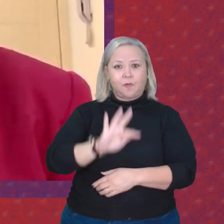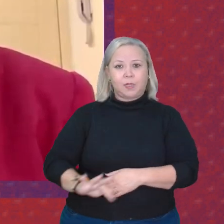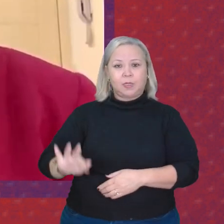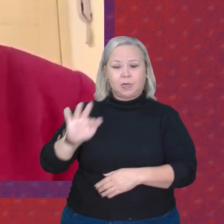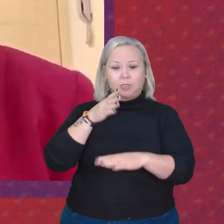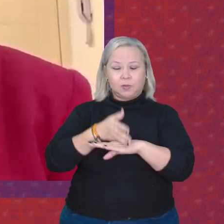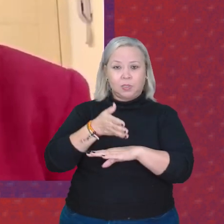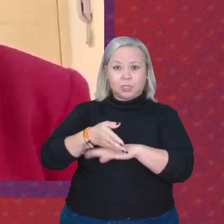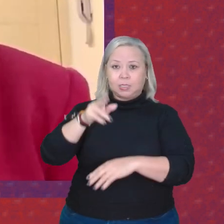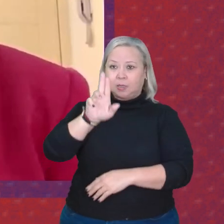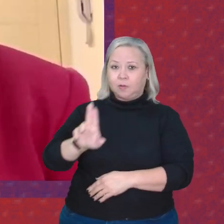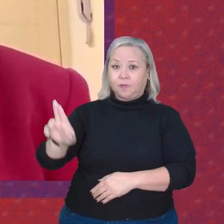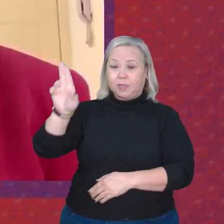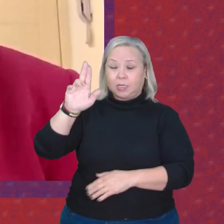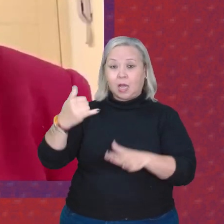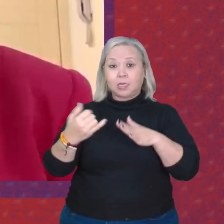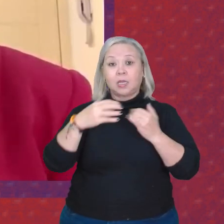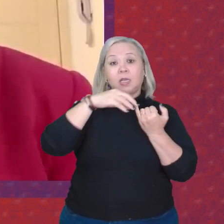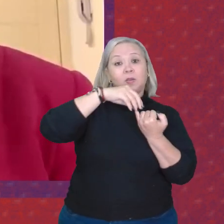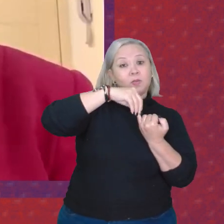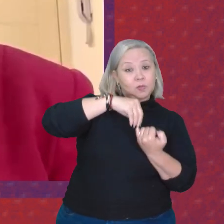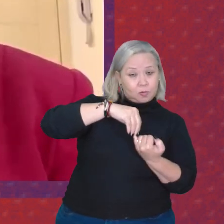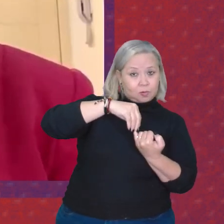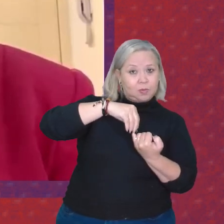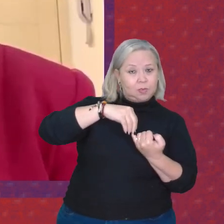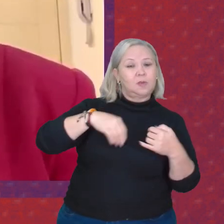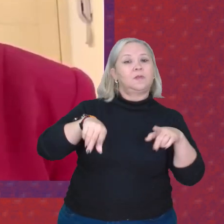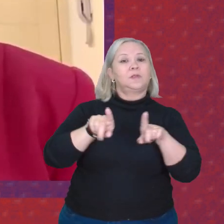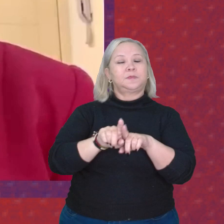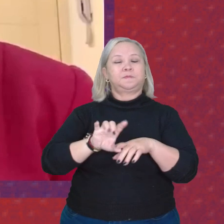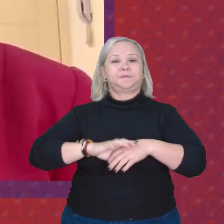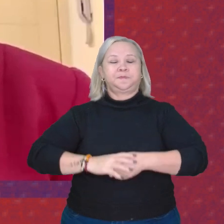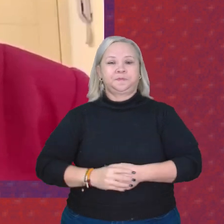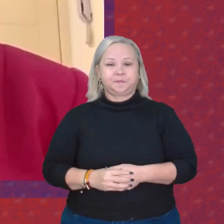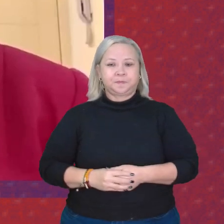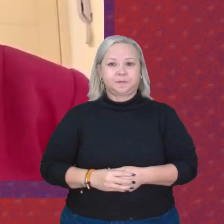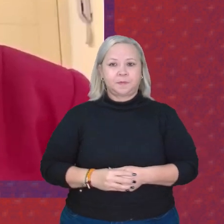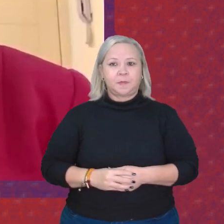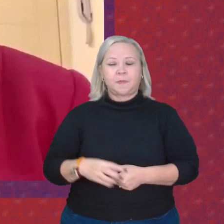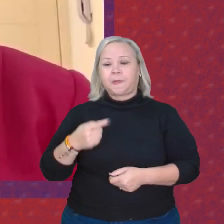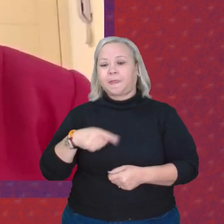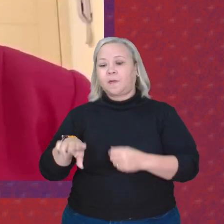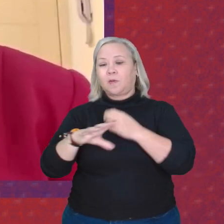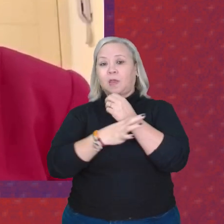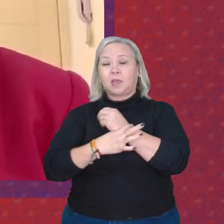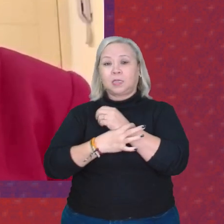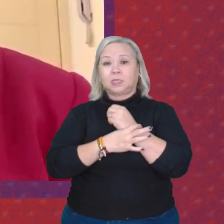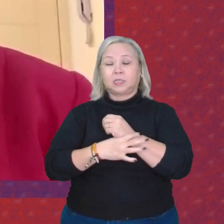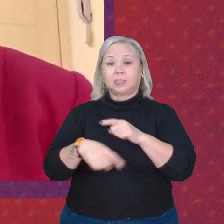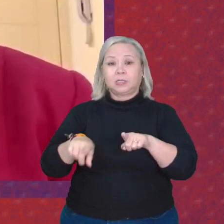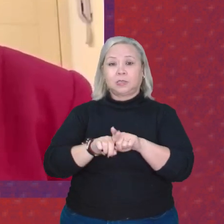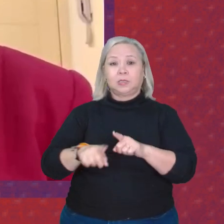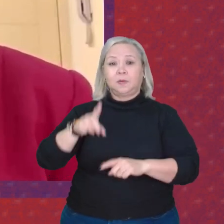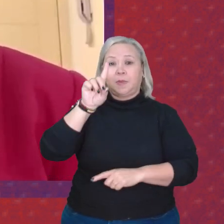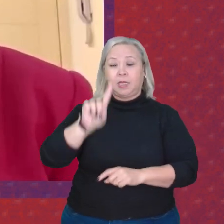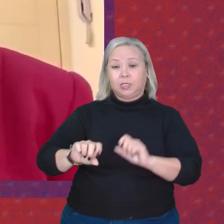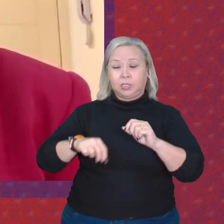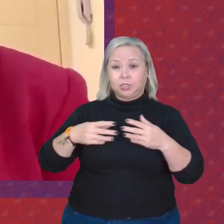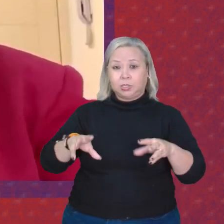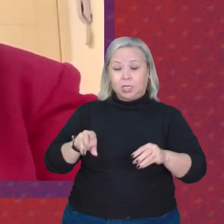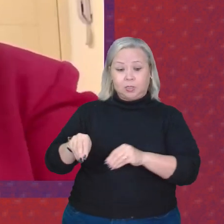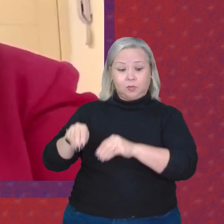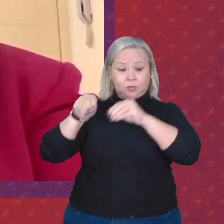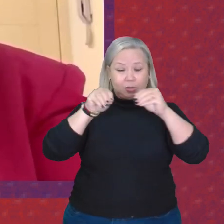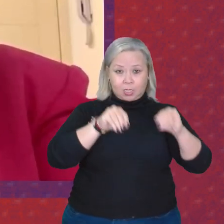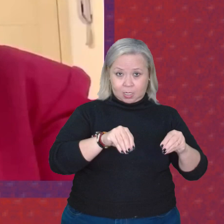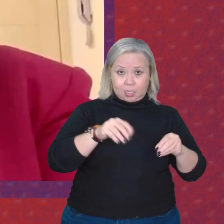ingresso em universidades e institutos federais. Foram garantidos também direitos dos remanescentes dos quilombos,